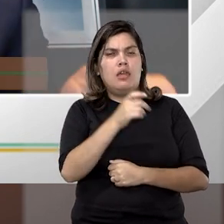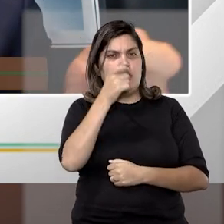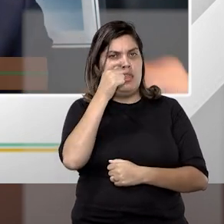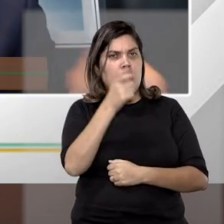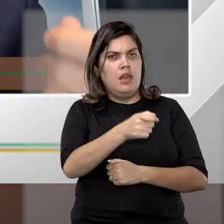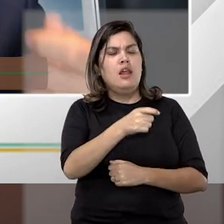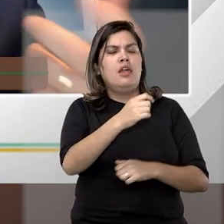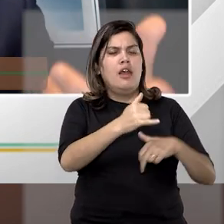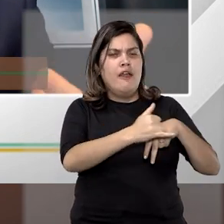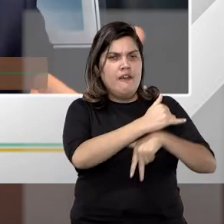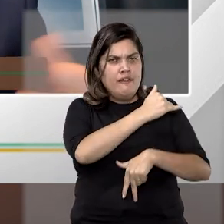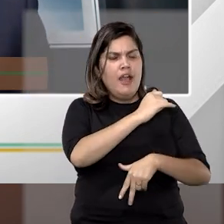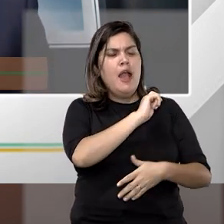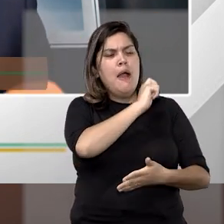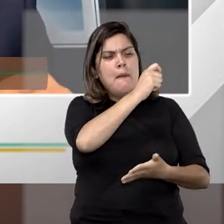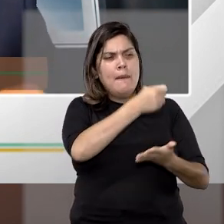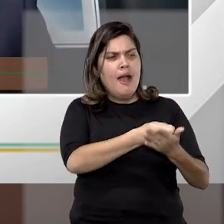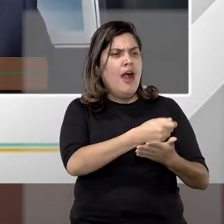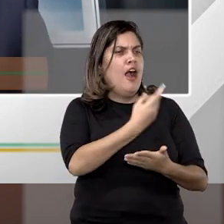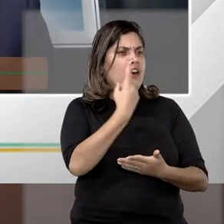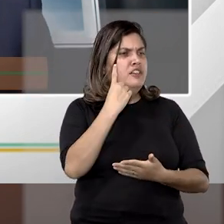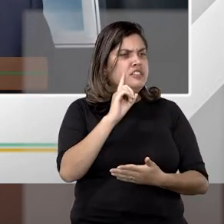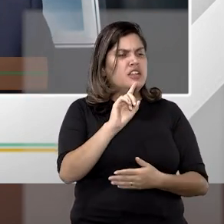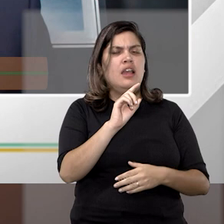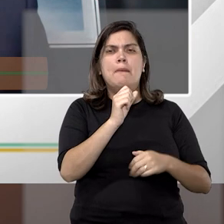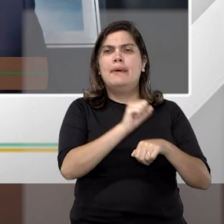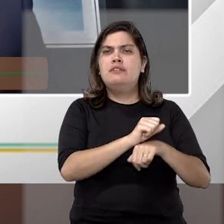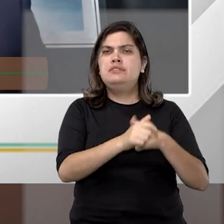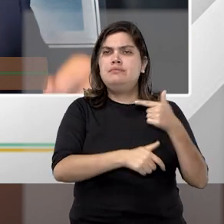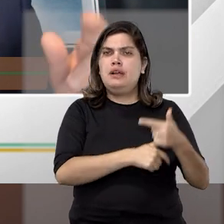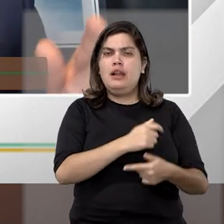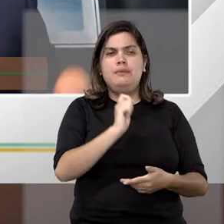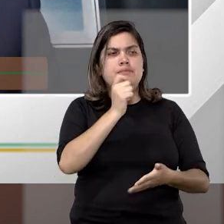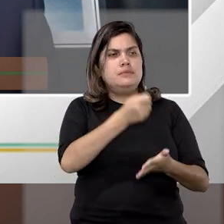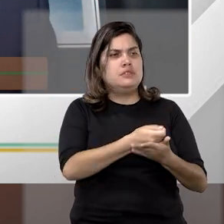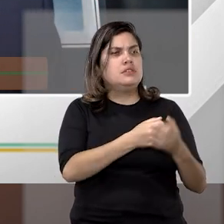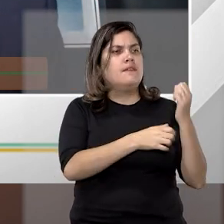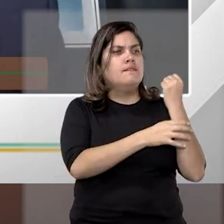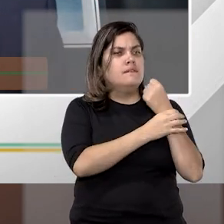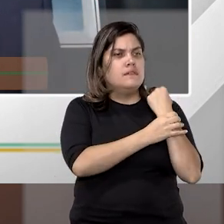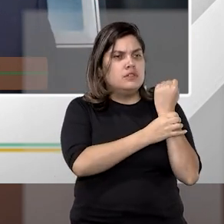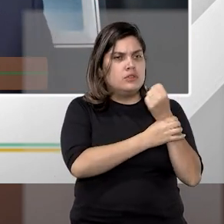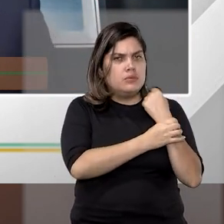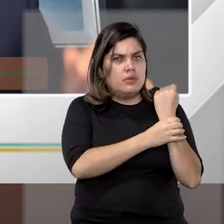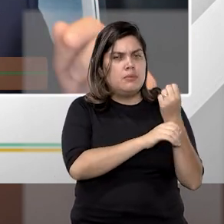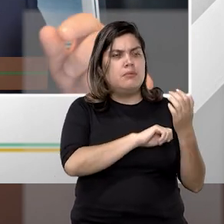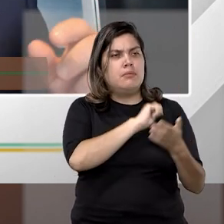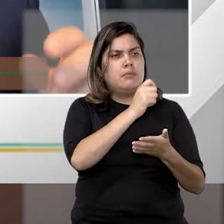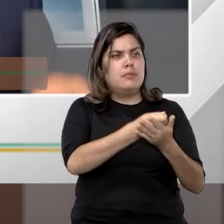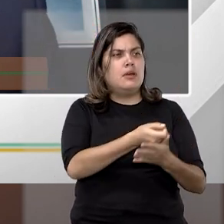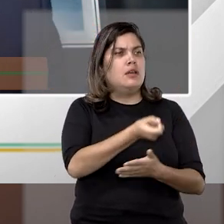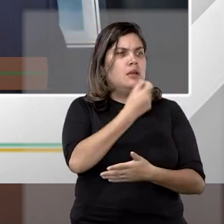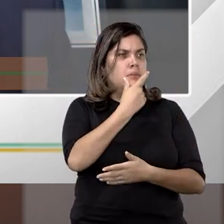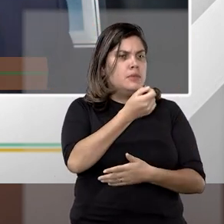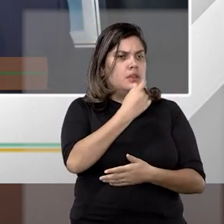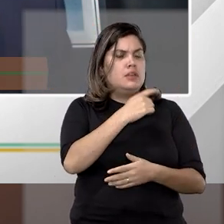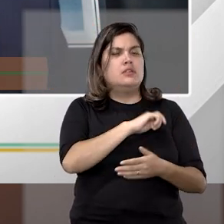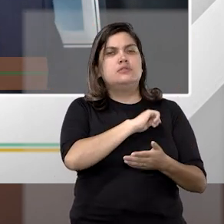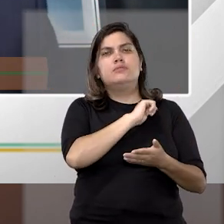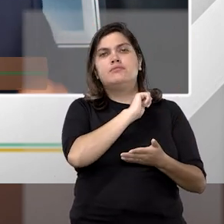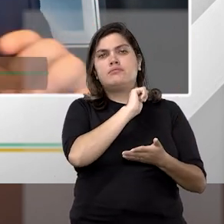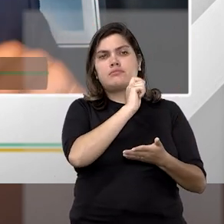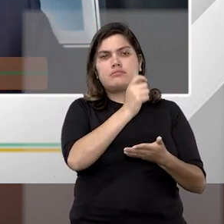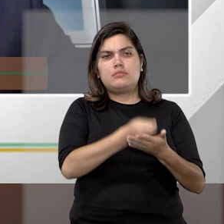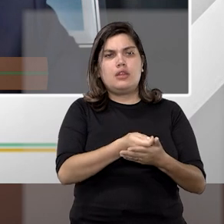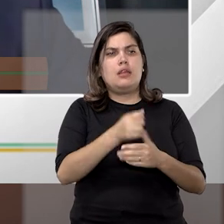atender o interesse da vítima ou seja pagar os dias que ela tava parado pagar um fisioterapeuta é pagar os remédios